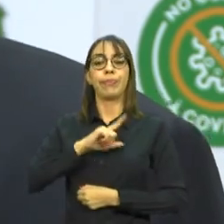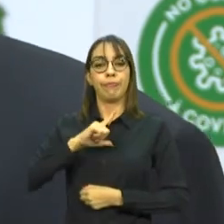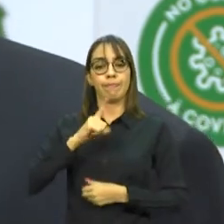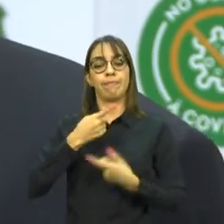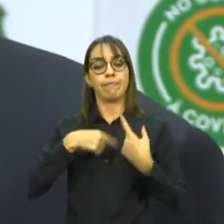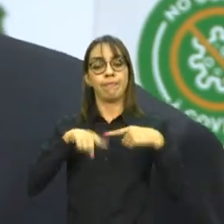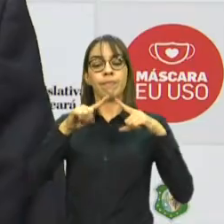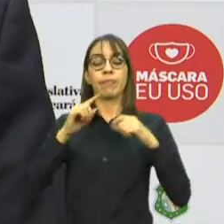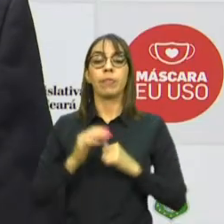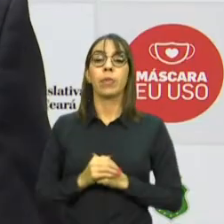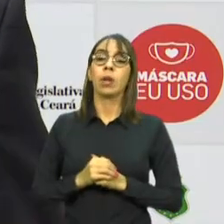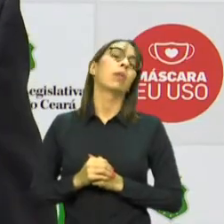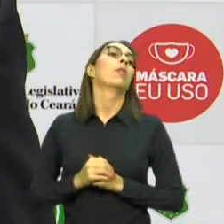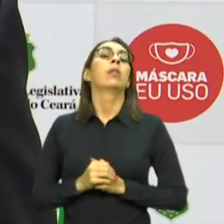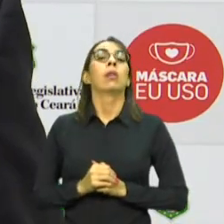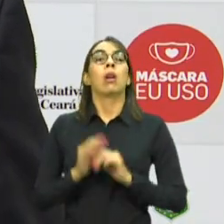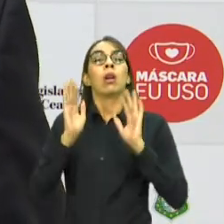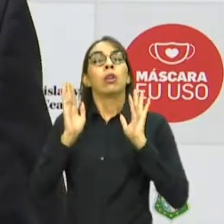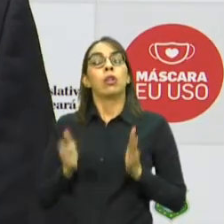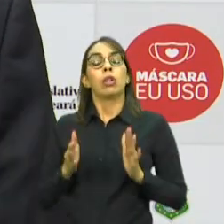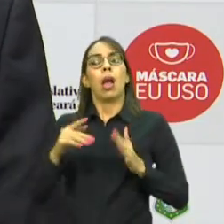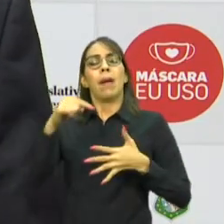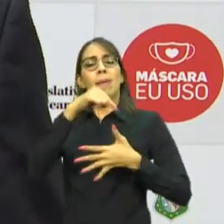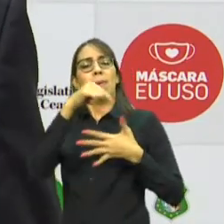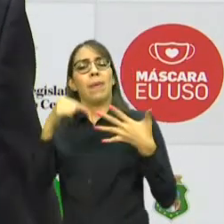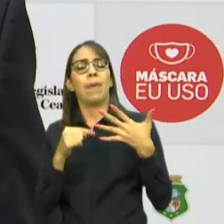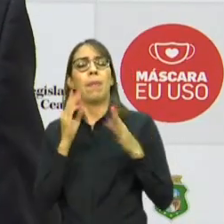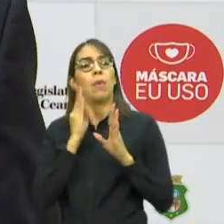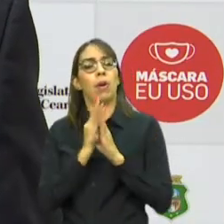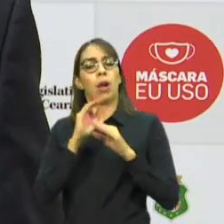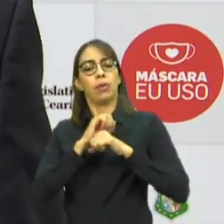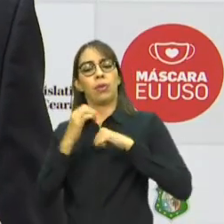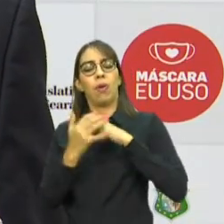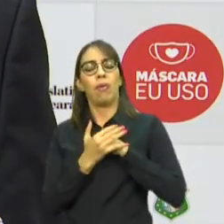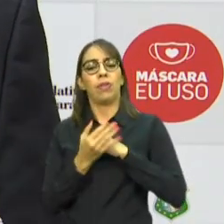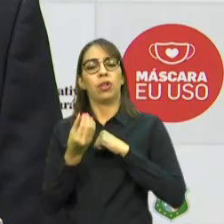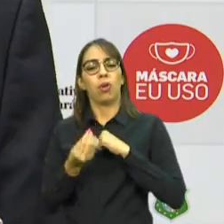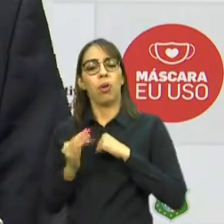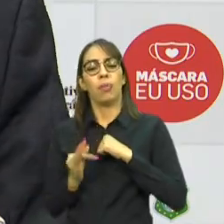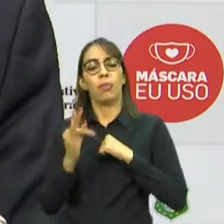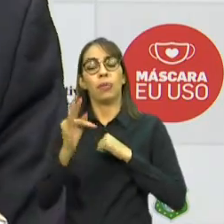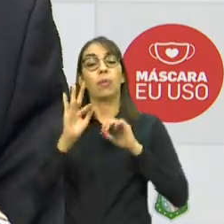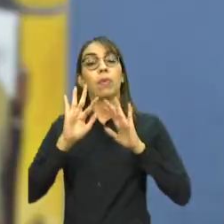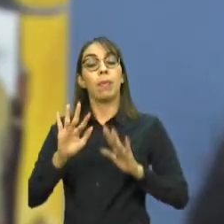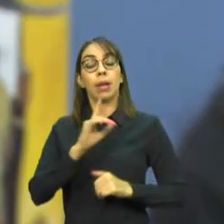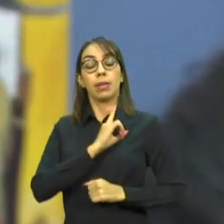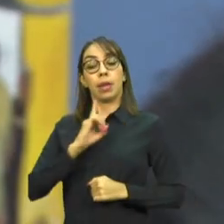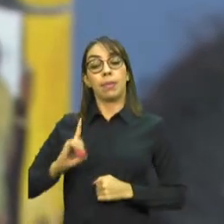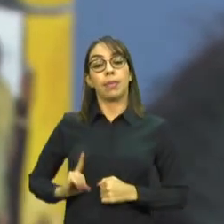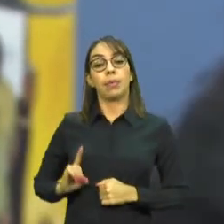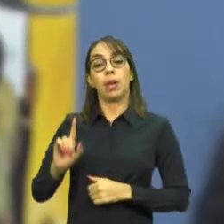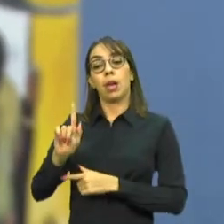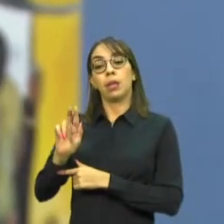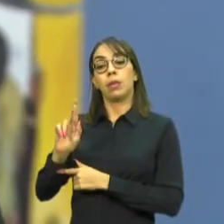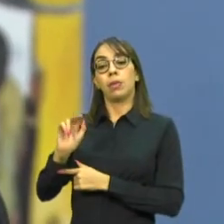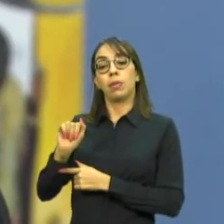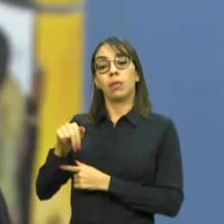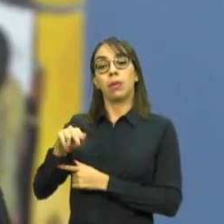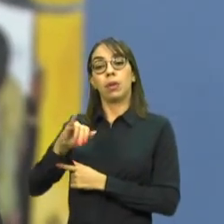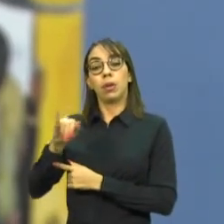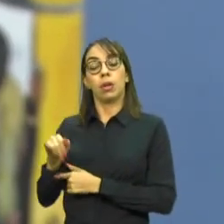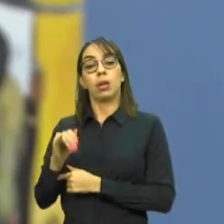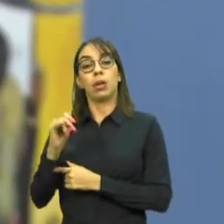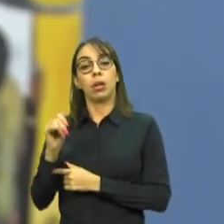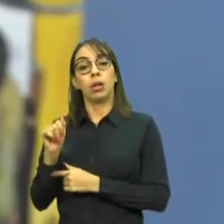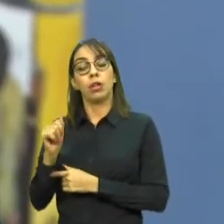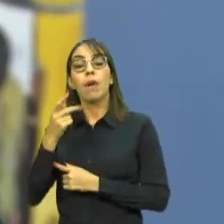ser priorizadas nesse pós-Covid, o deputado Antônio Granja lembra que é essencial respeitar as medidas